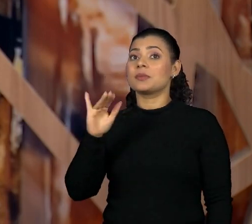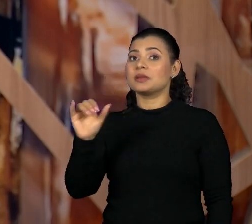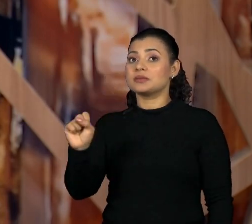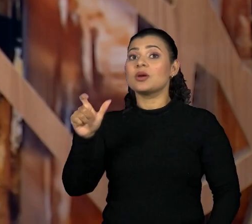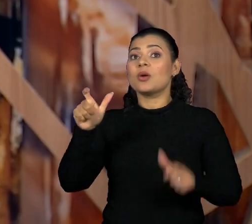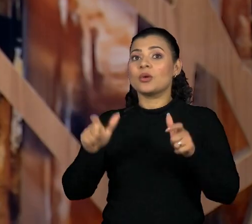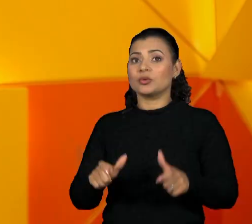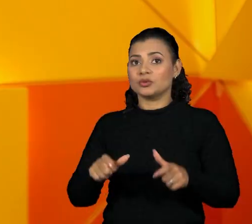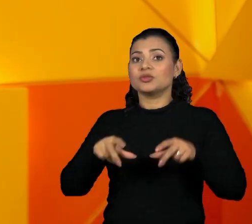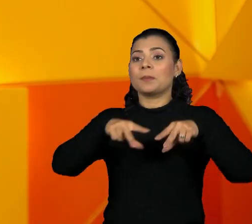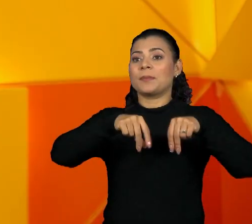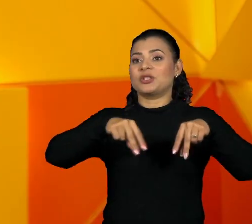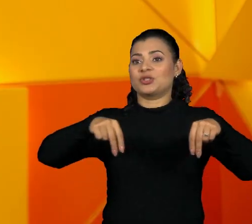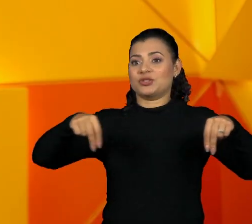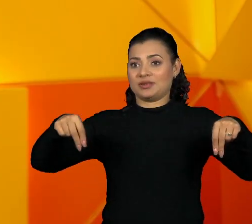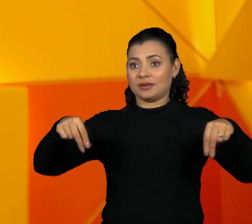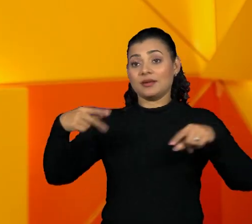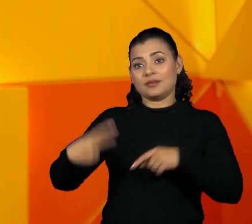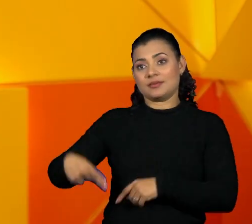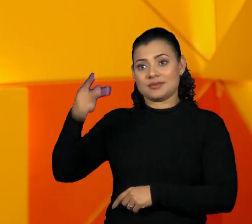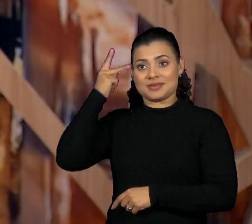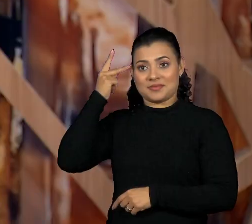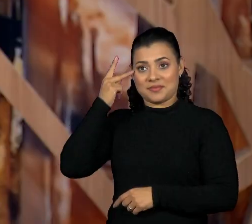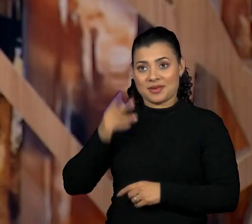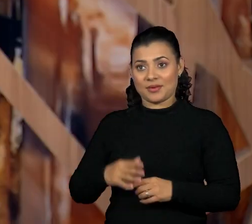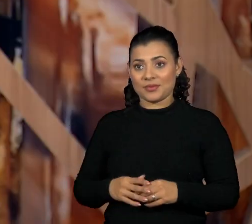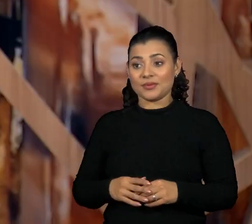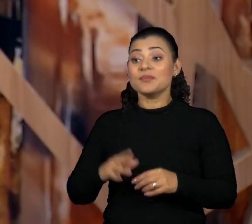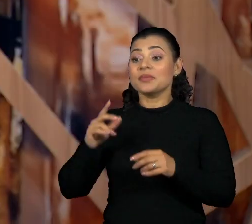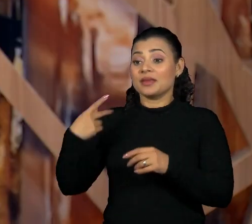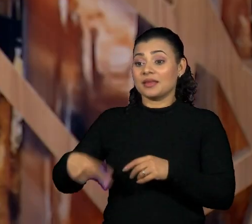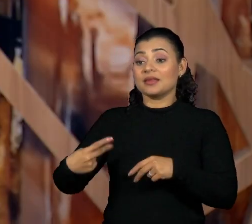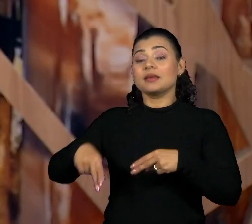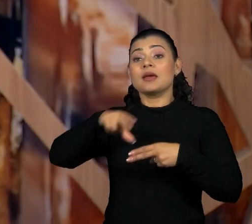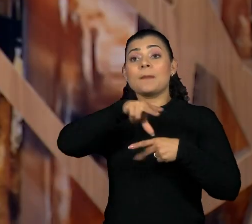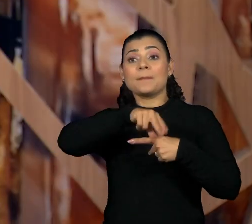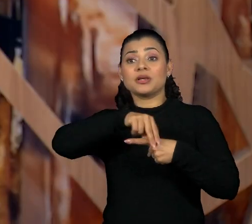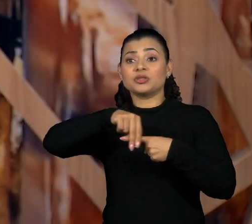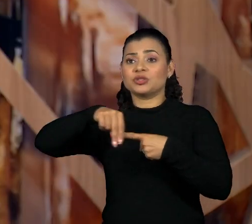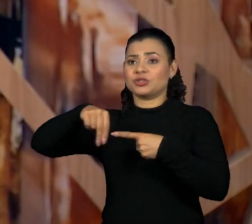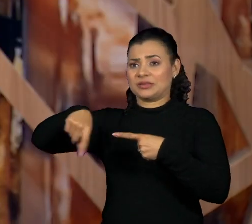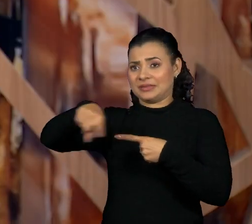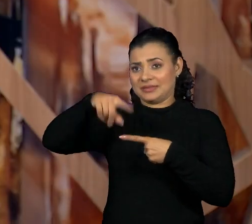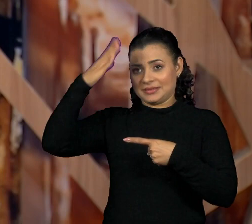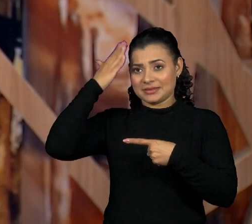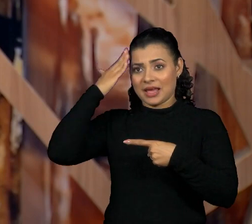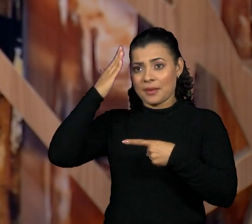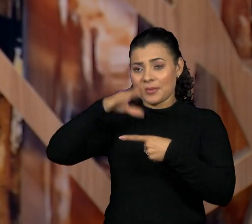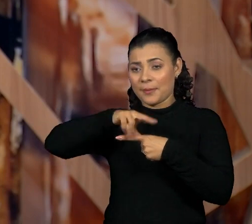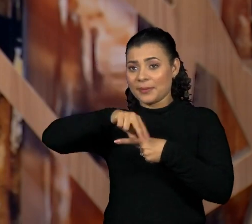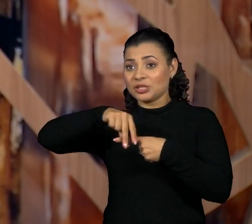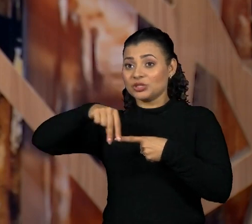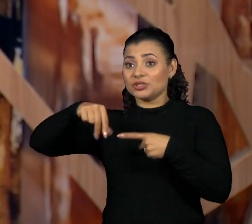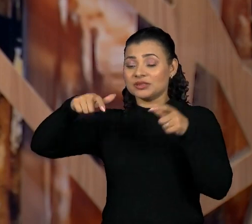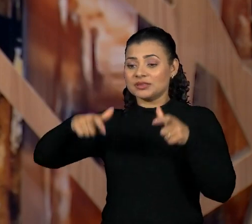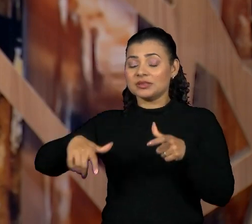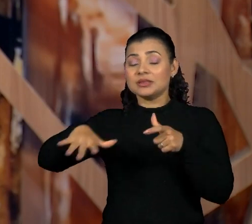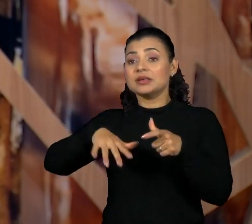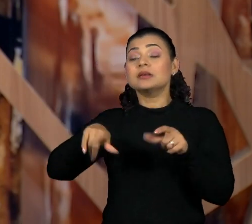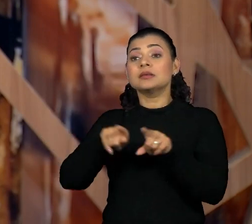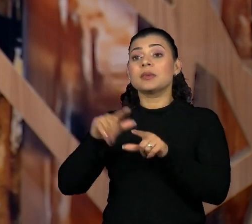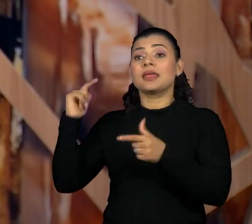no Bexiga. No Bexiga, aqui em São Paulo. Exato, em São Paulo. E o Bexiga, todo mundo sabe, é um